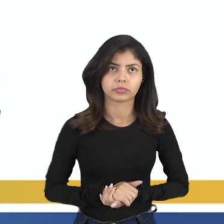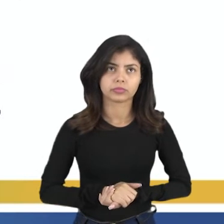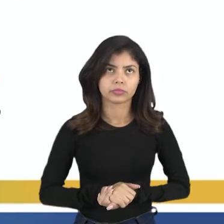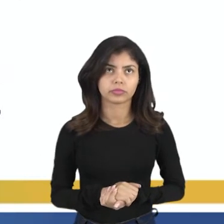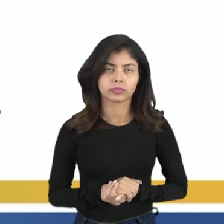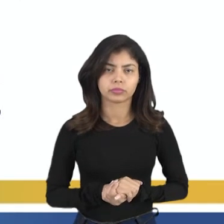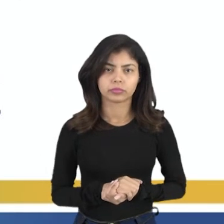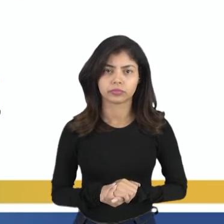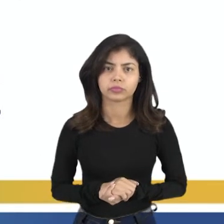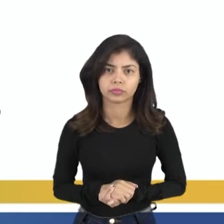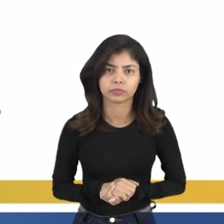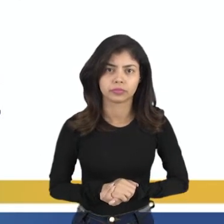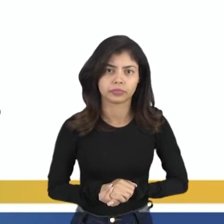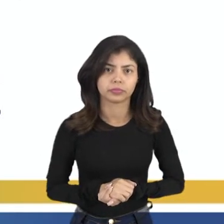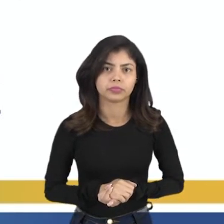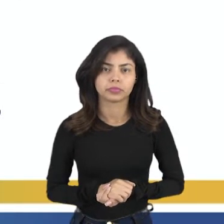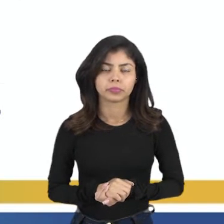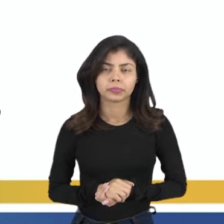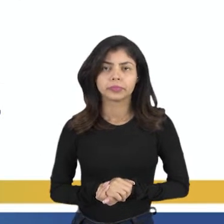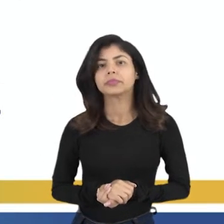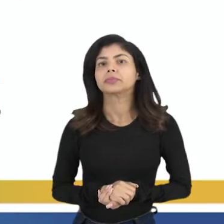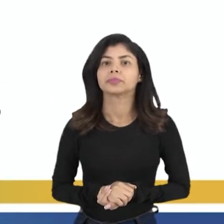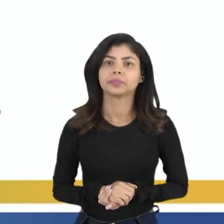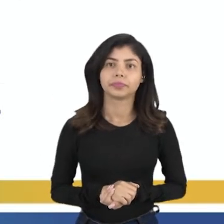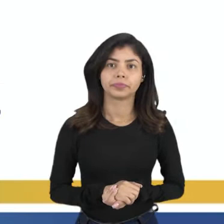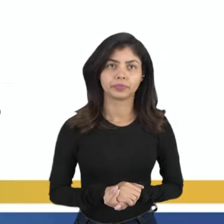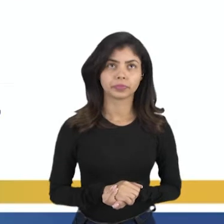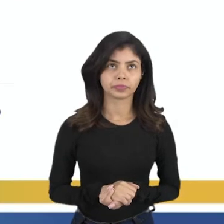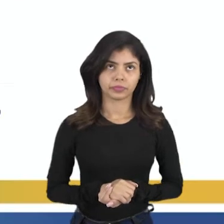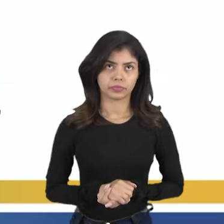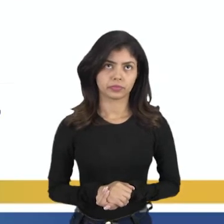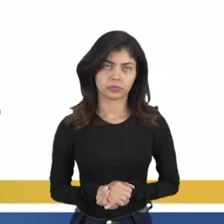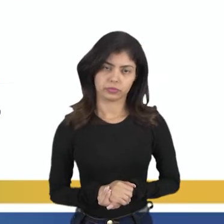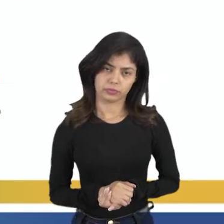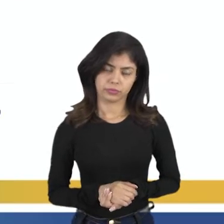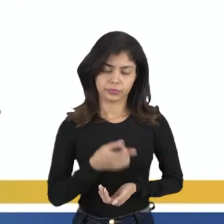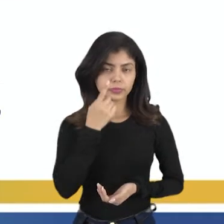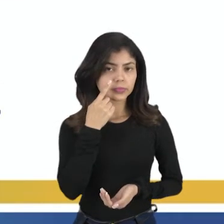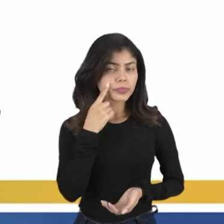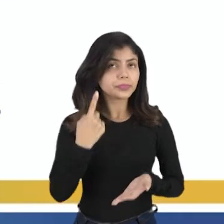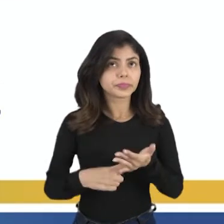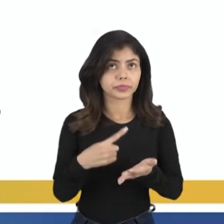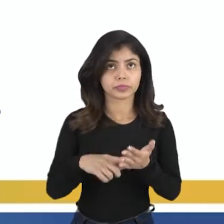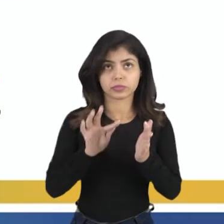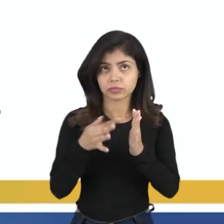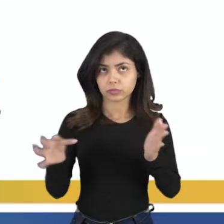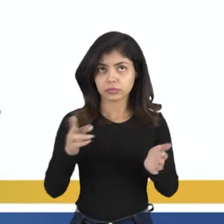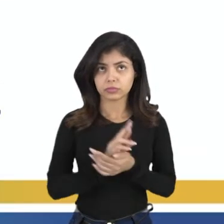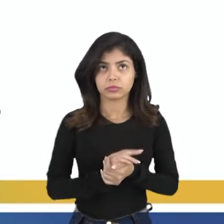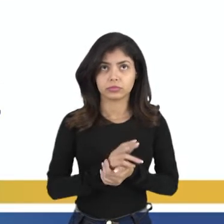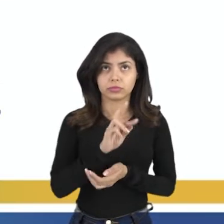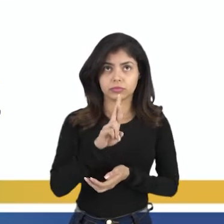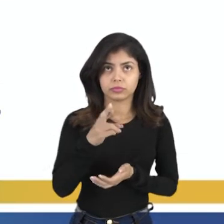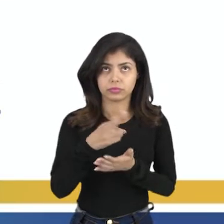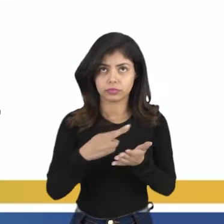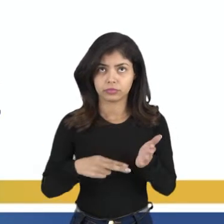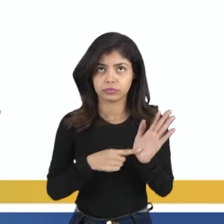E aí vamos lá para o nosso comando, a nossa questão. Olha lá, o cumprimento da